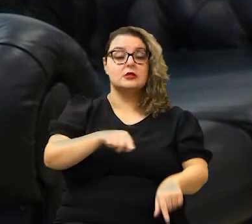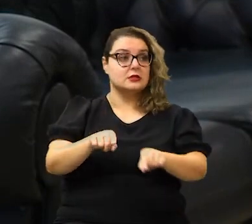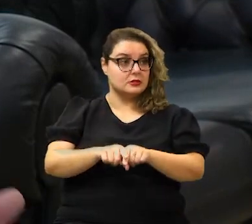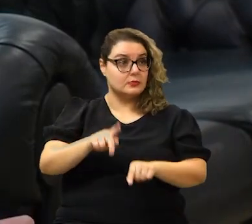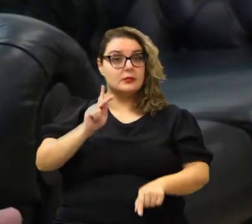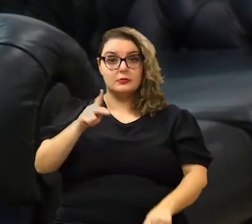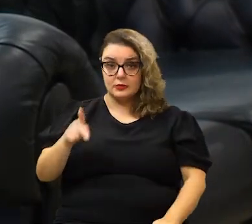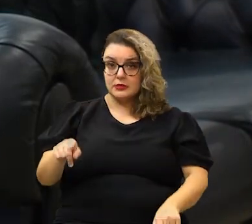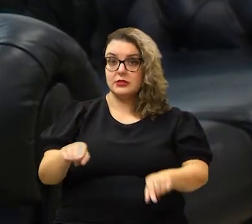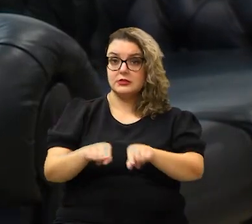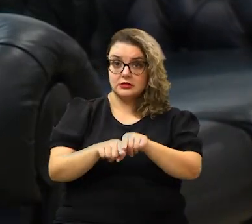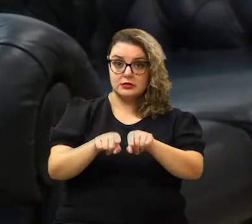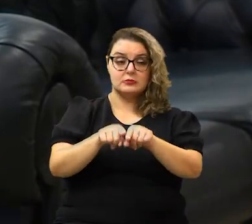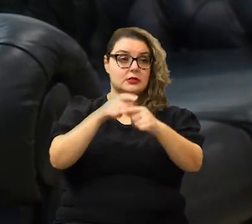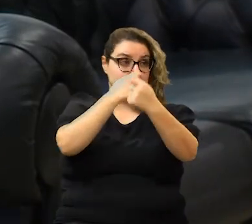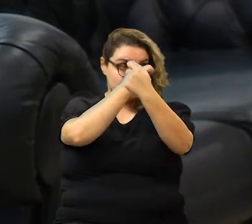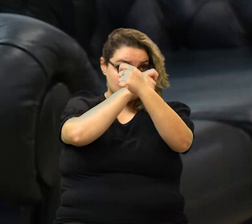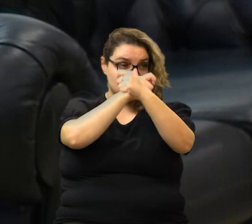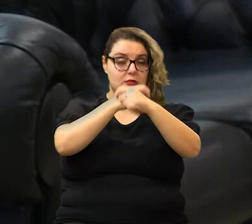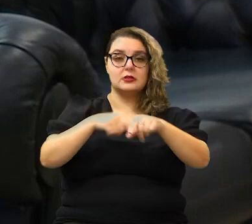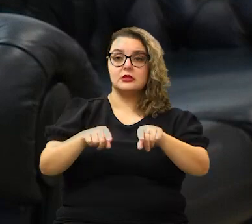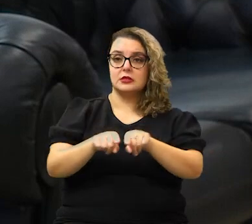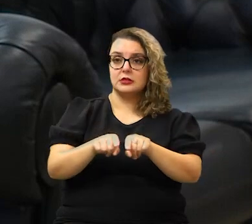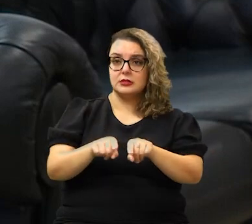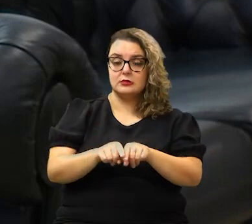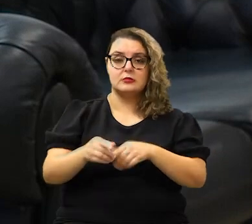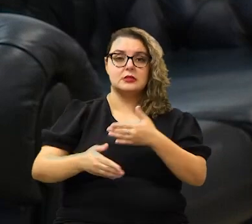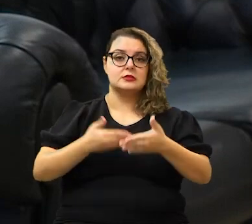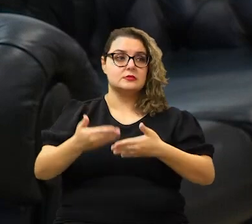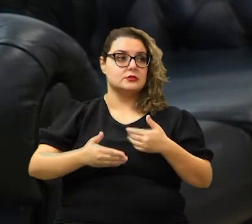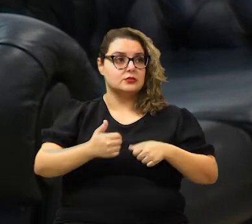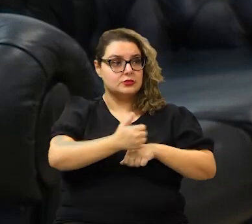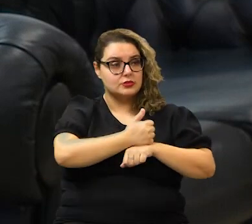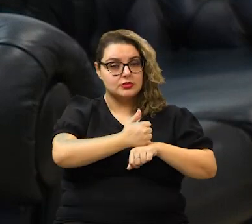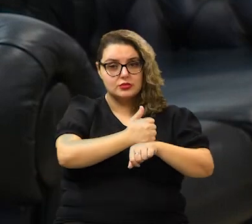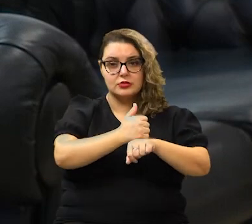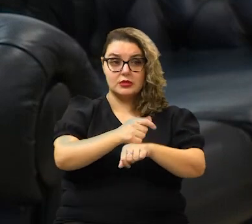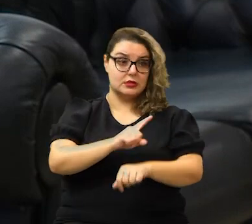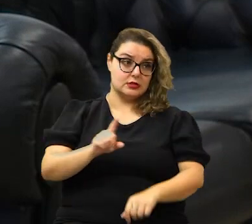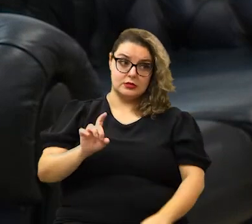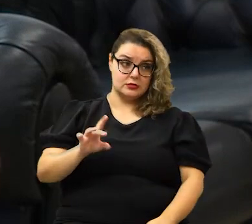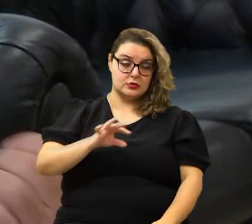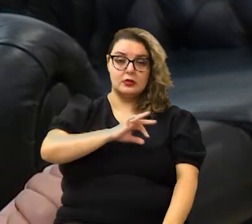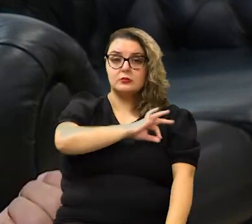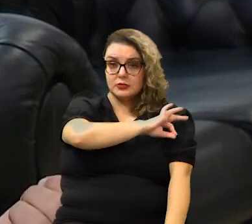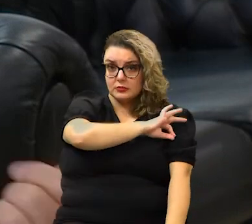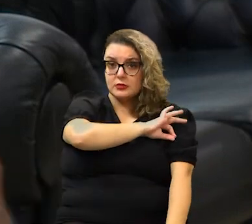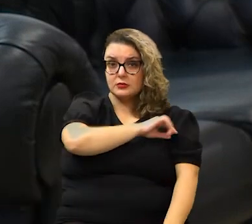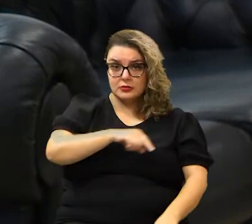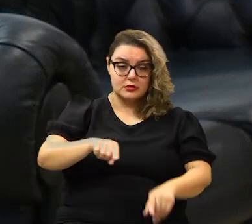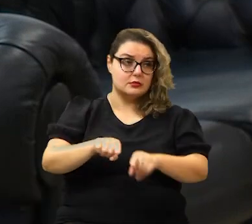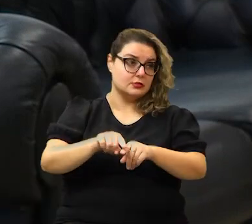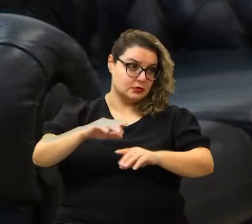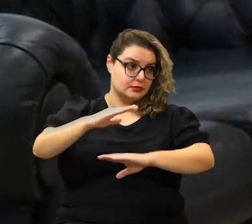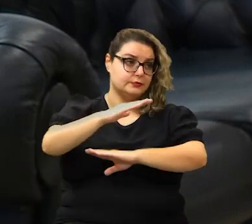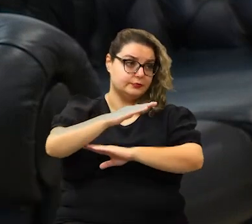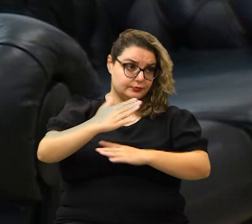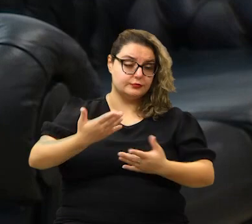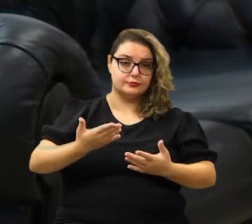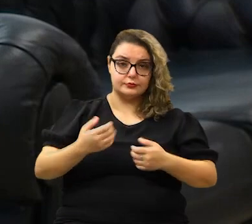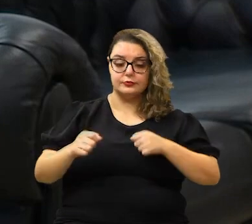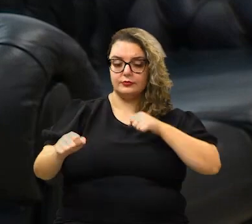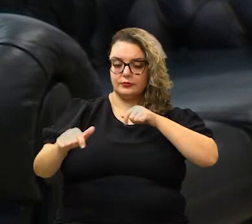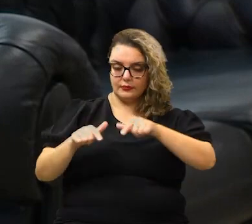alunos e são professores, inclusive, da universidade, e também servidores de carreira, não só a prefeitura, como a